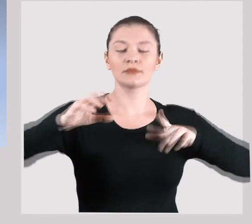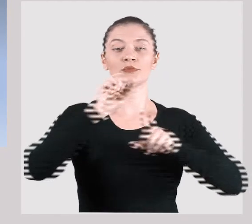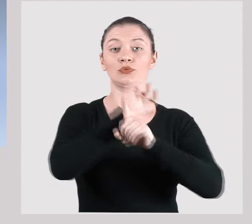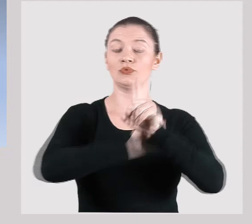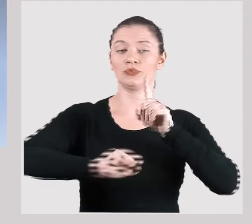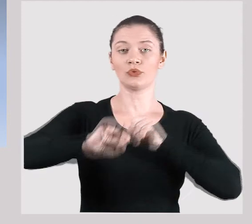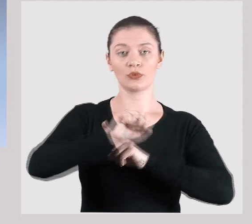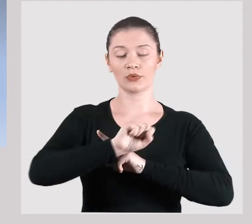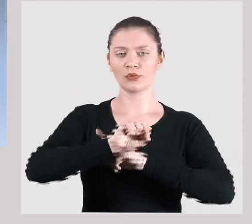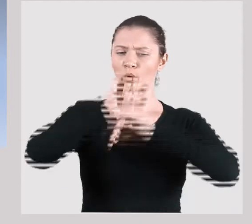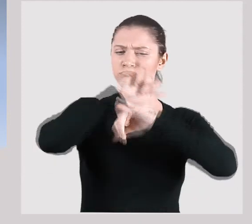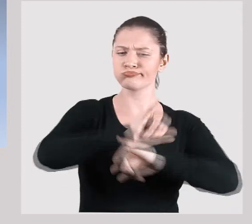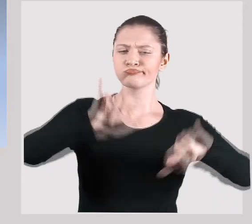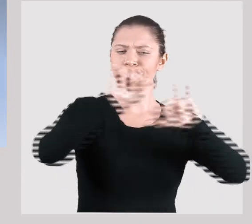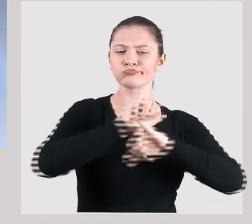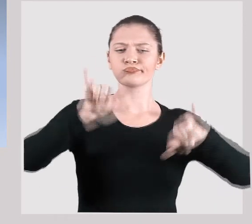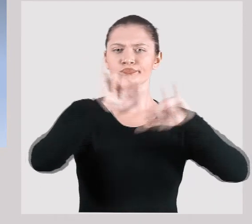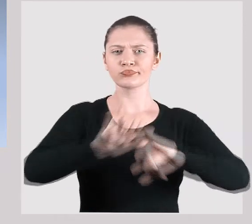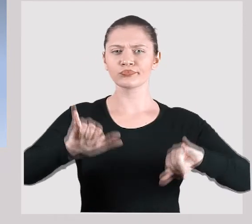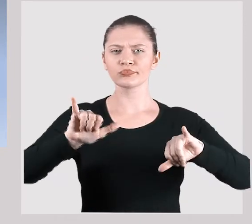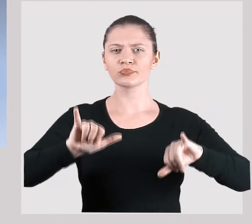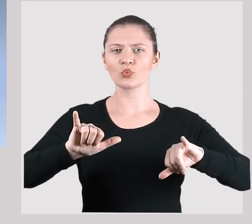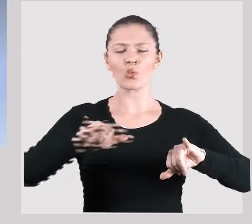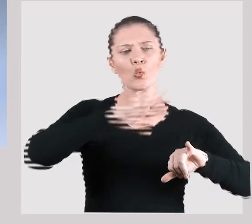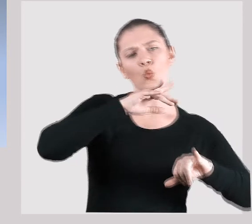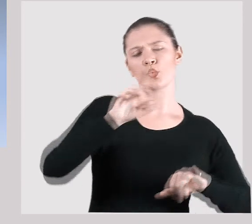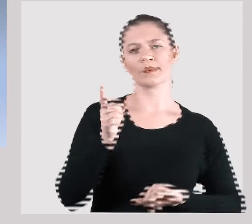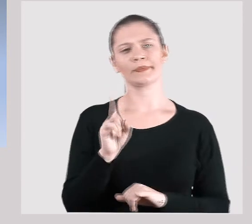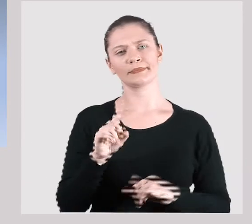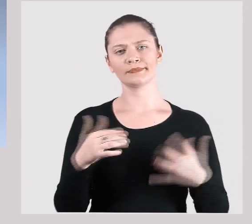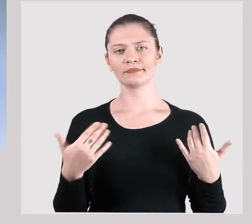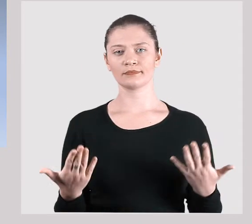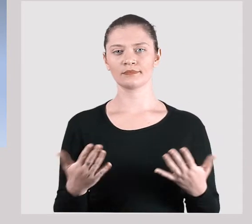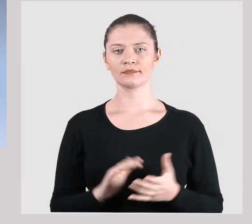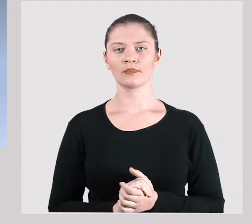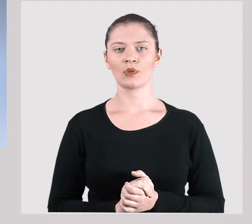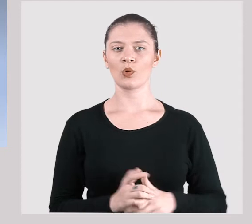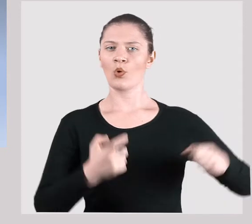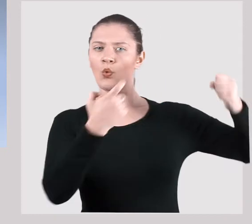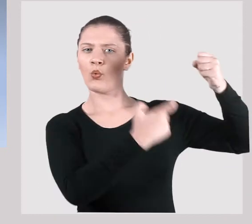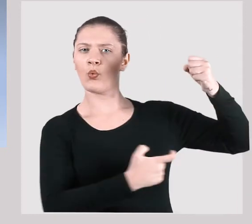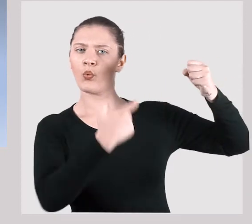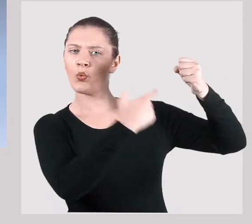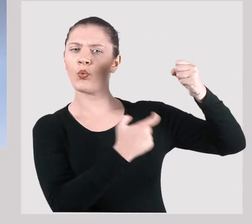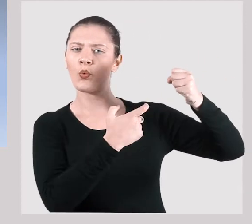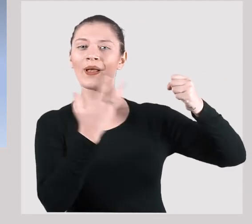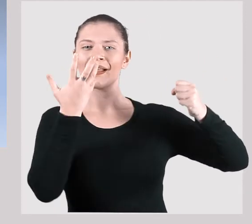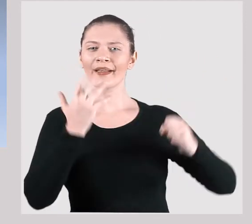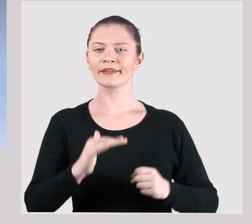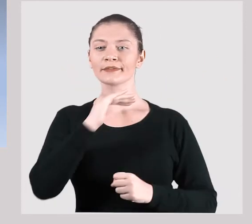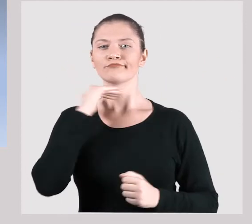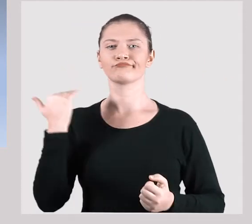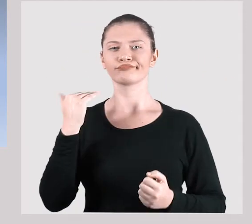Uma campanha não teve repercussões ruins, mas uma outra, o desafio do desodorante, várias crianças morreram fazendo